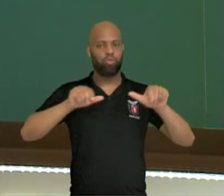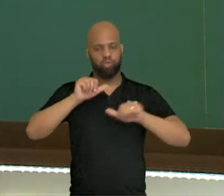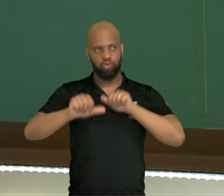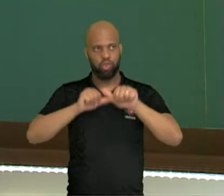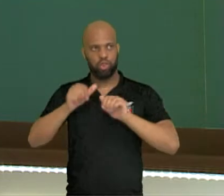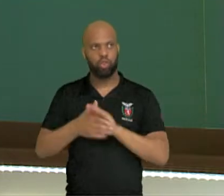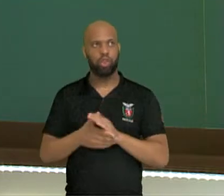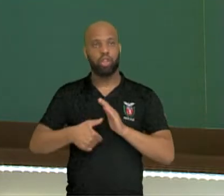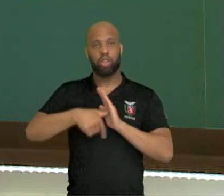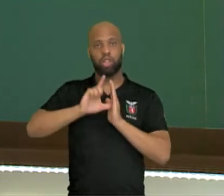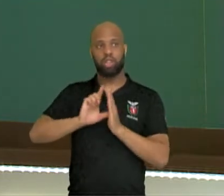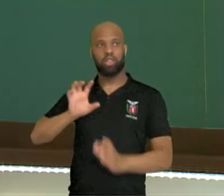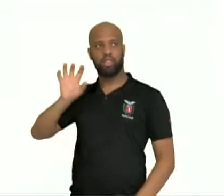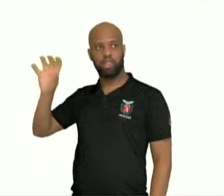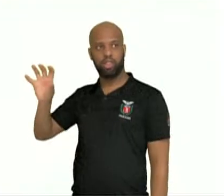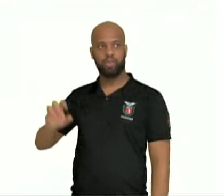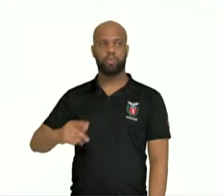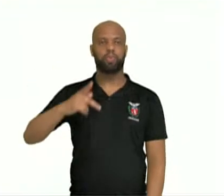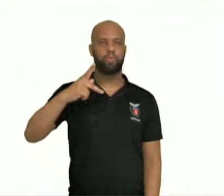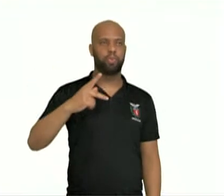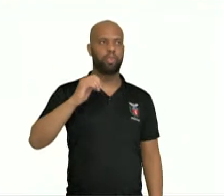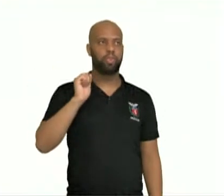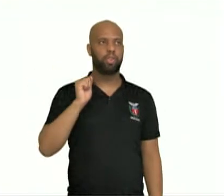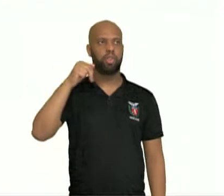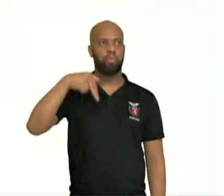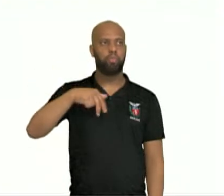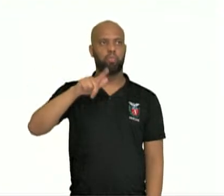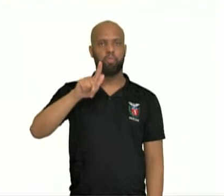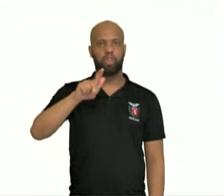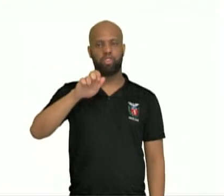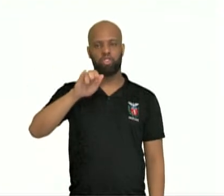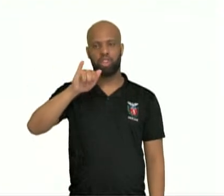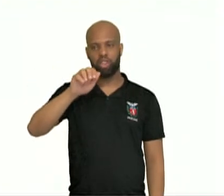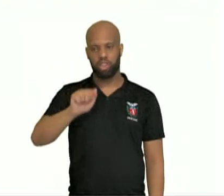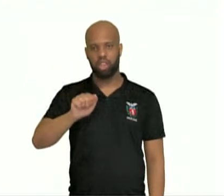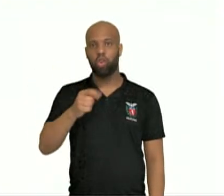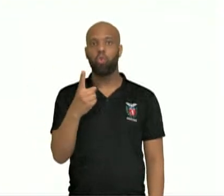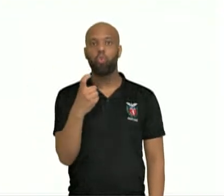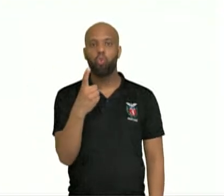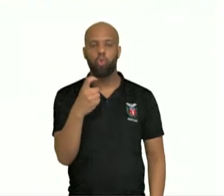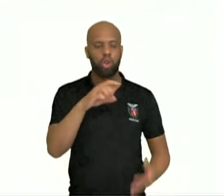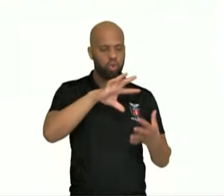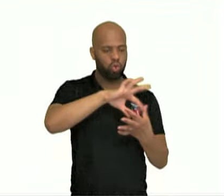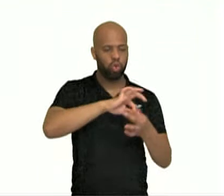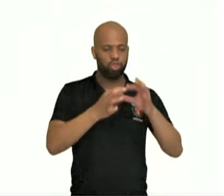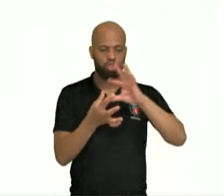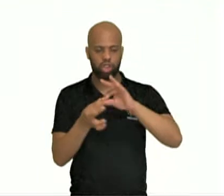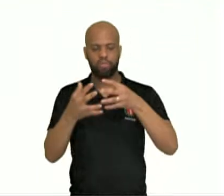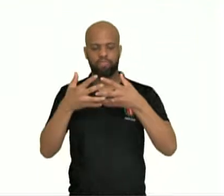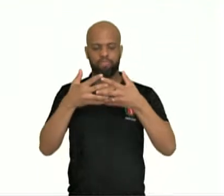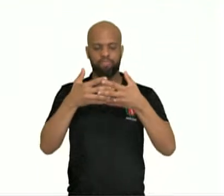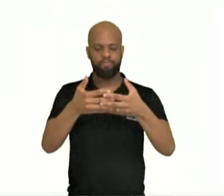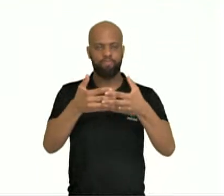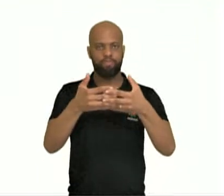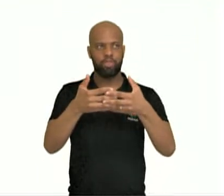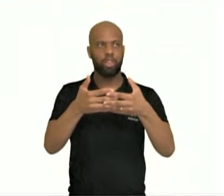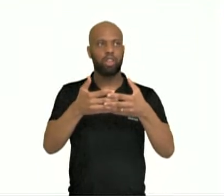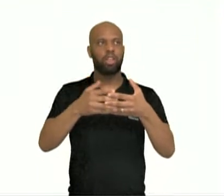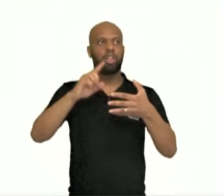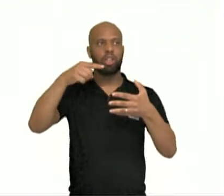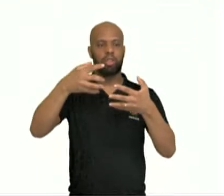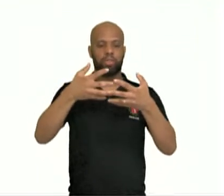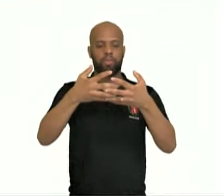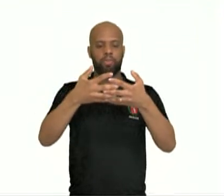antigamente a gente tinha ali a Pangeia, que era o grande continente, um único bloco gigantesco. Depois ela